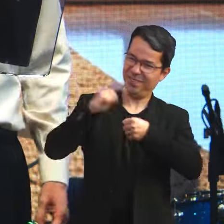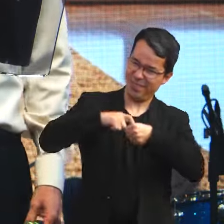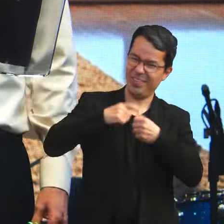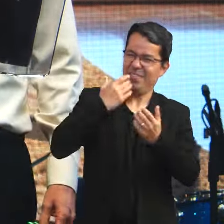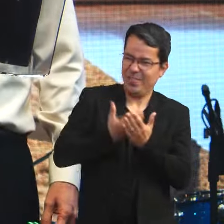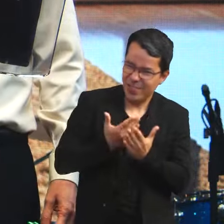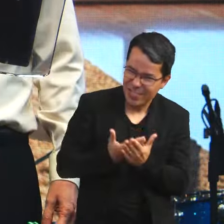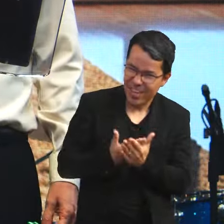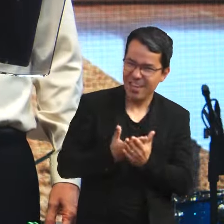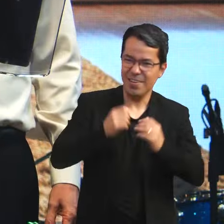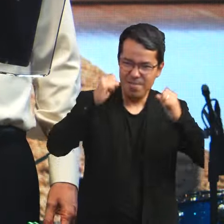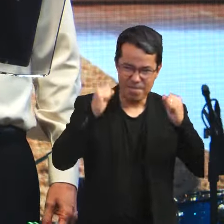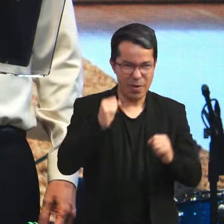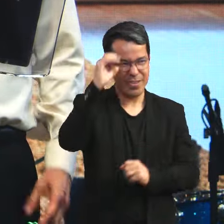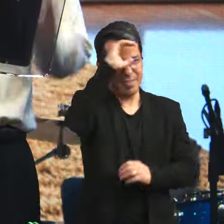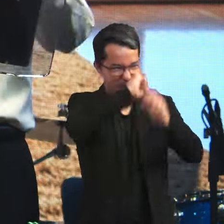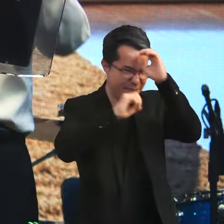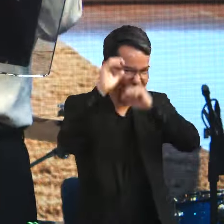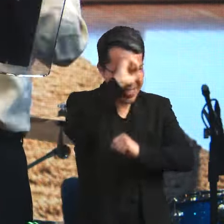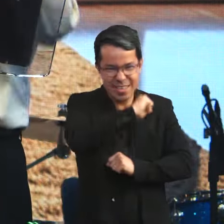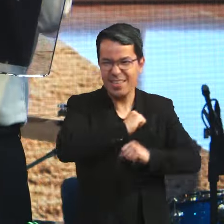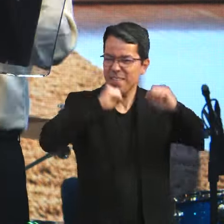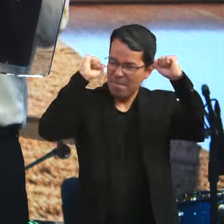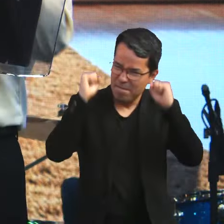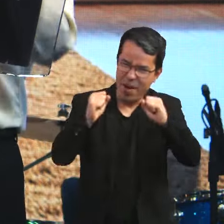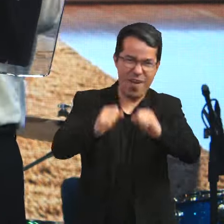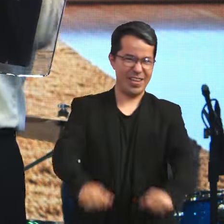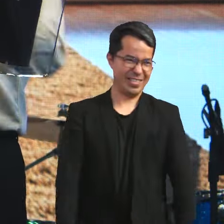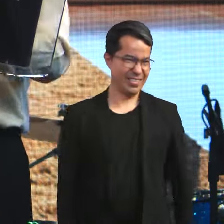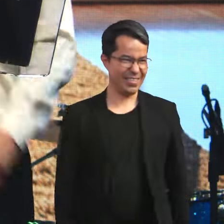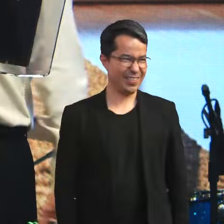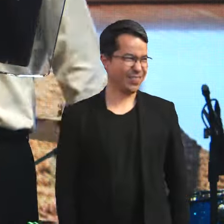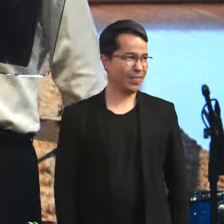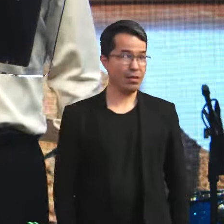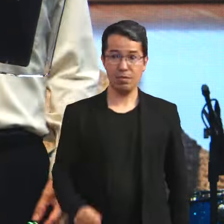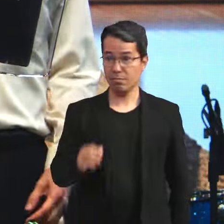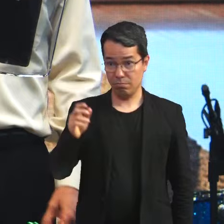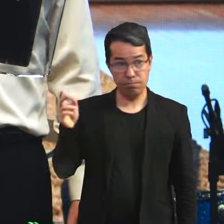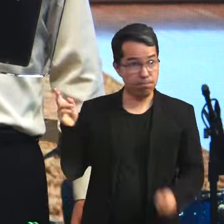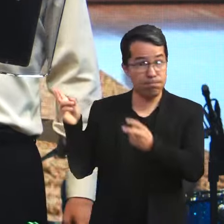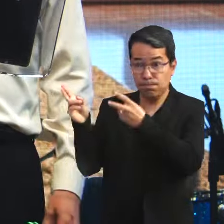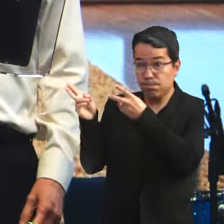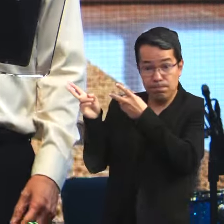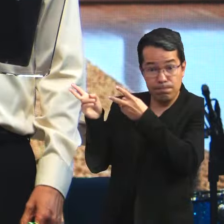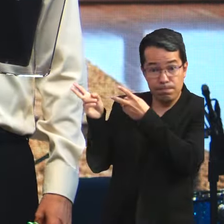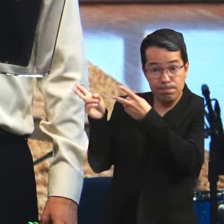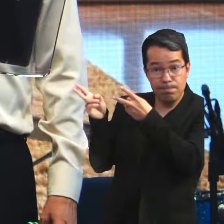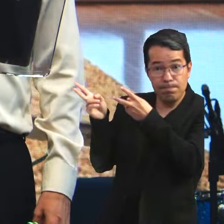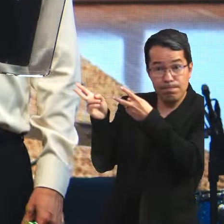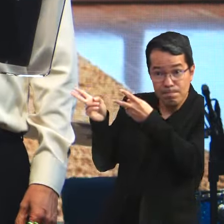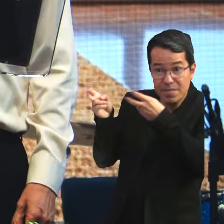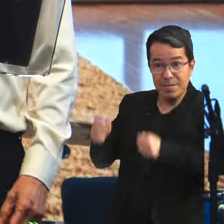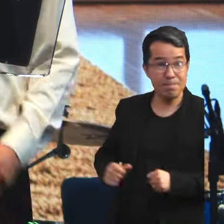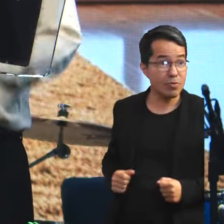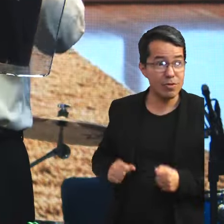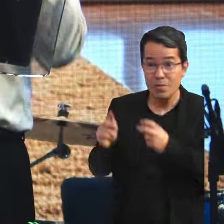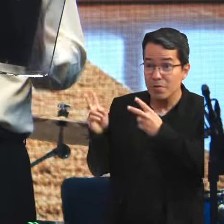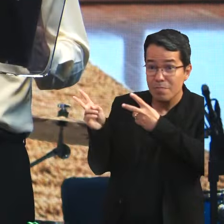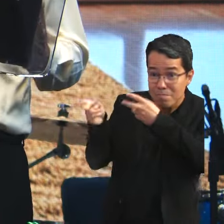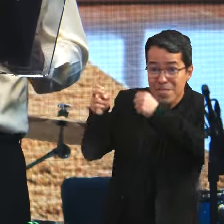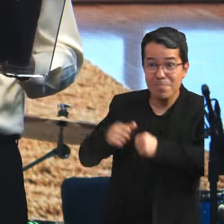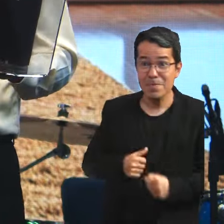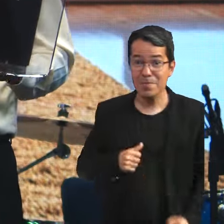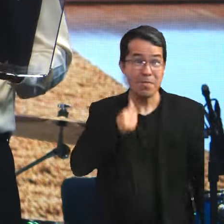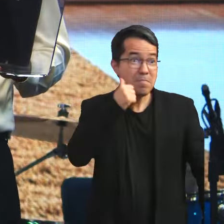menas tenham oportunid de aprendizado ISO logra um corção isso que alça um coração apaixonado